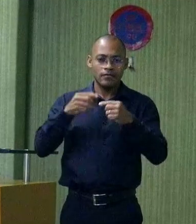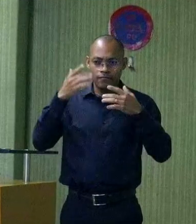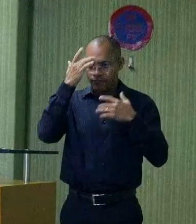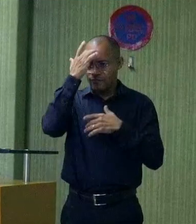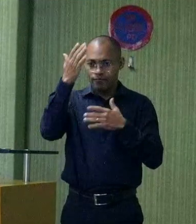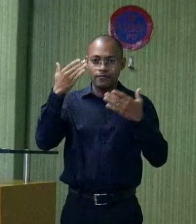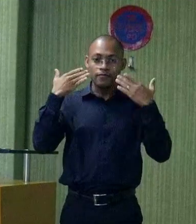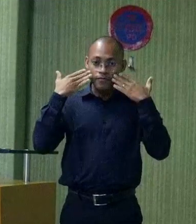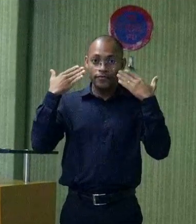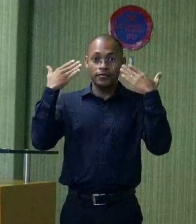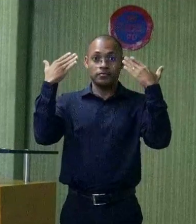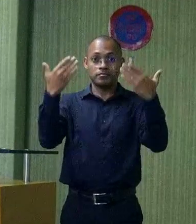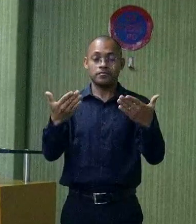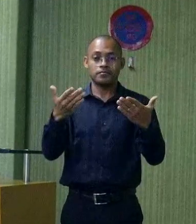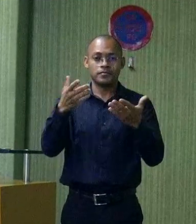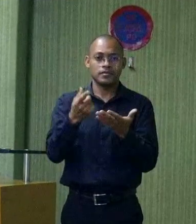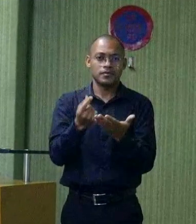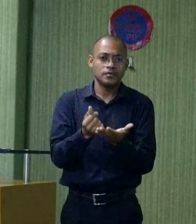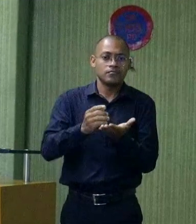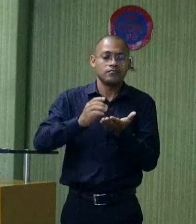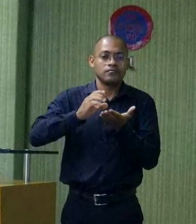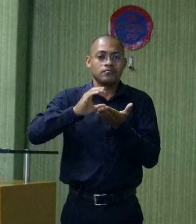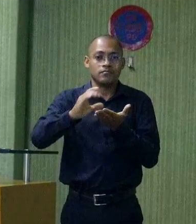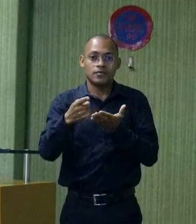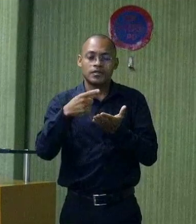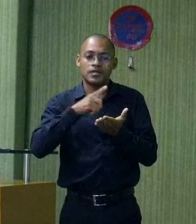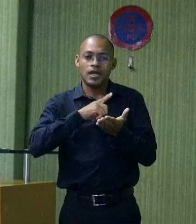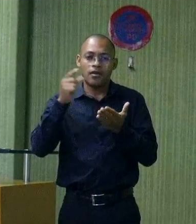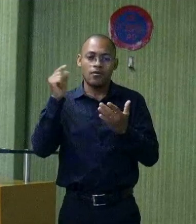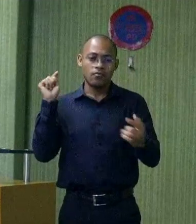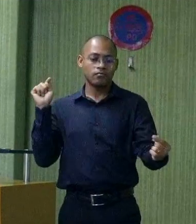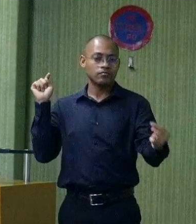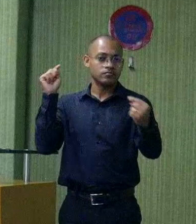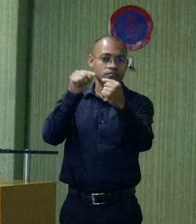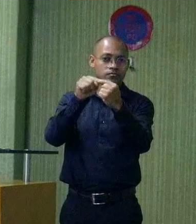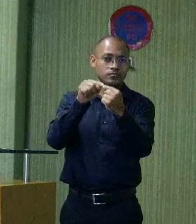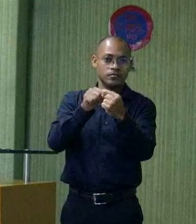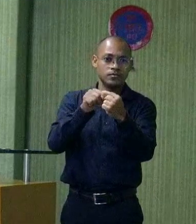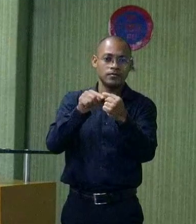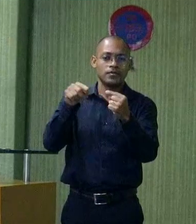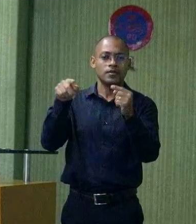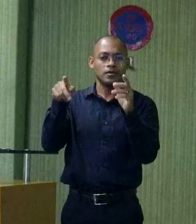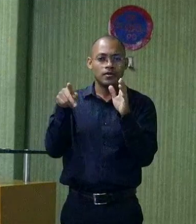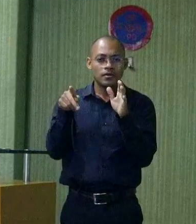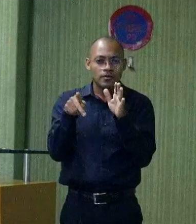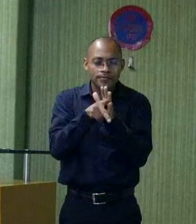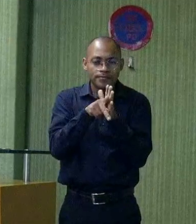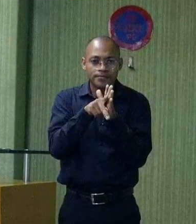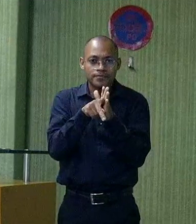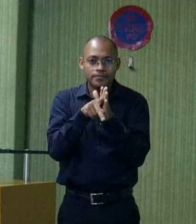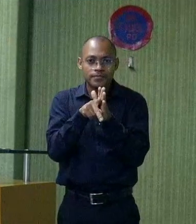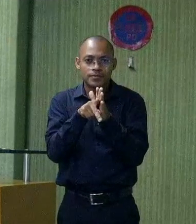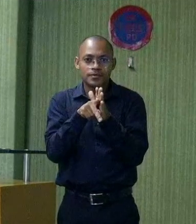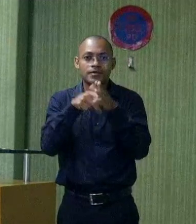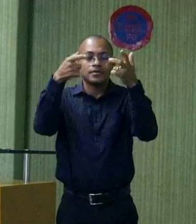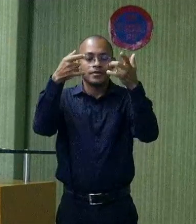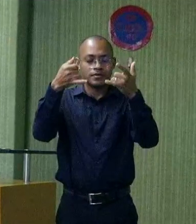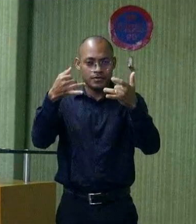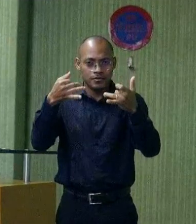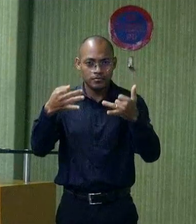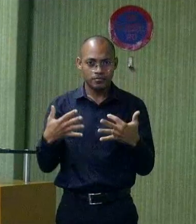grupos então aí as metas citadas são metas do do do pl que explicitamente falam de redução